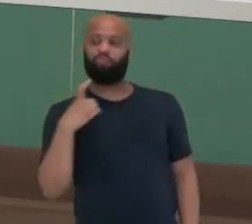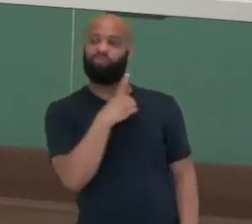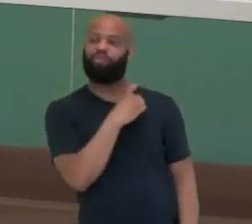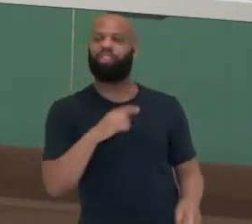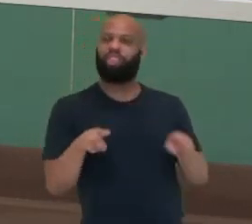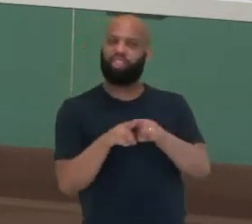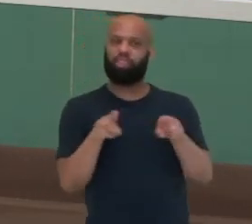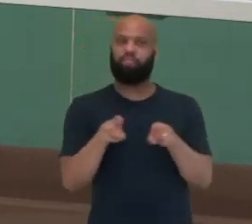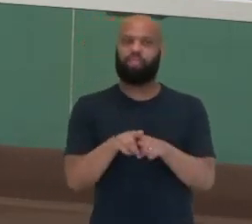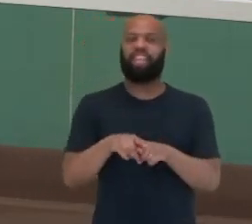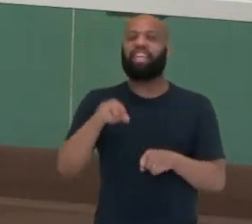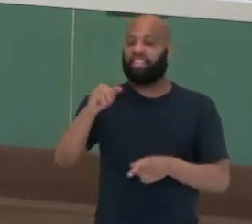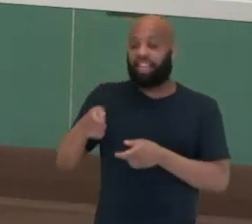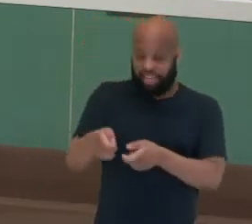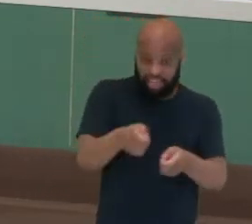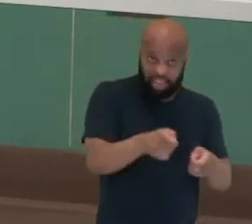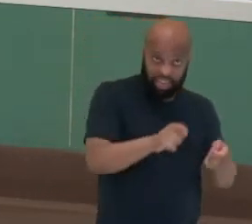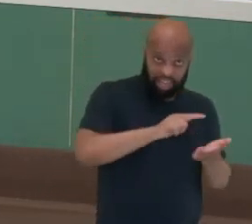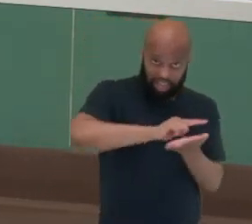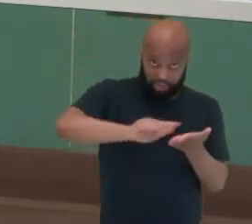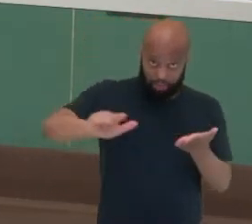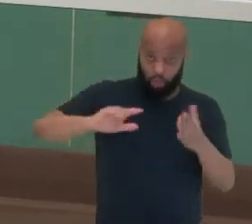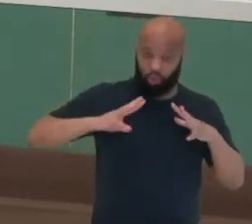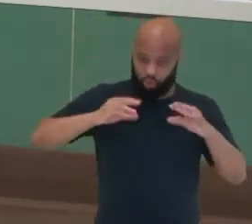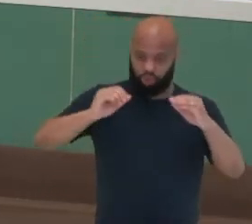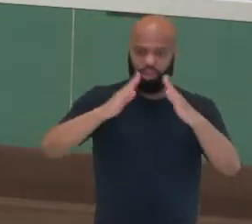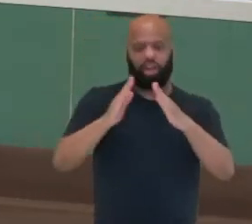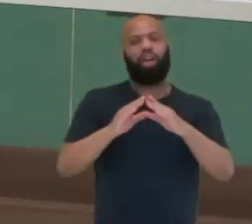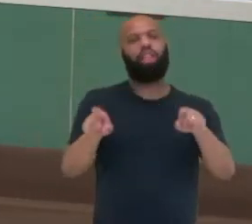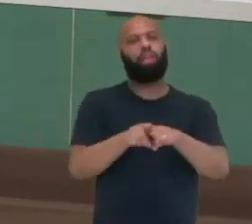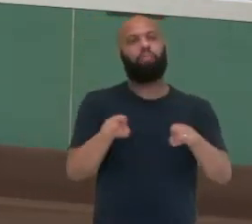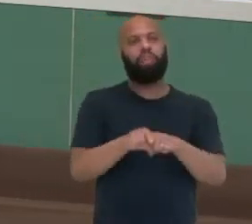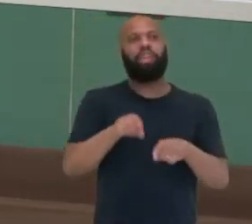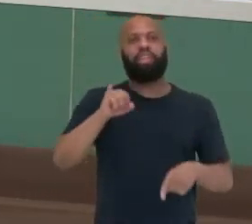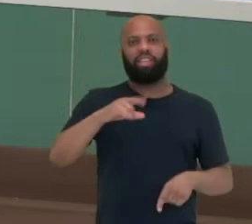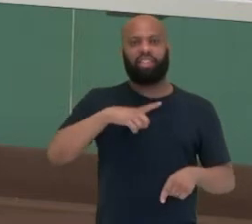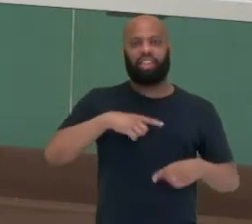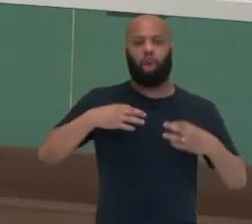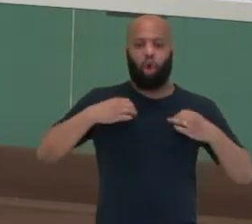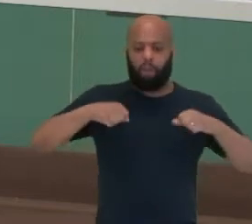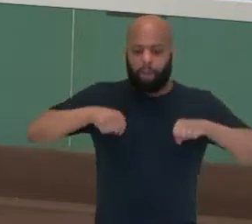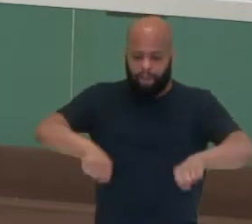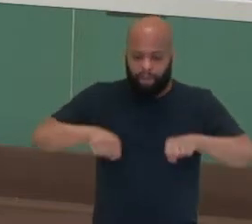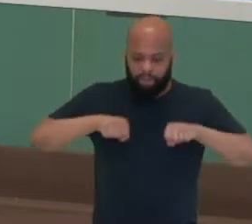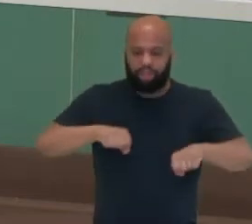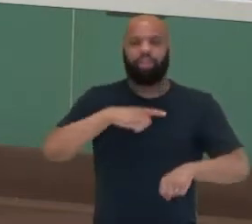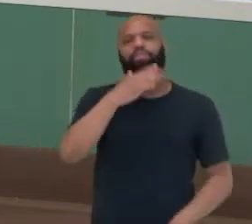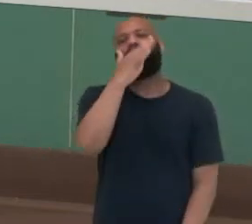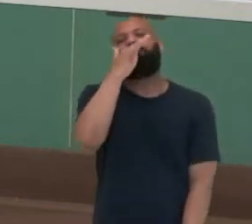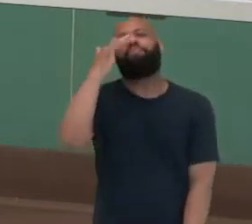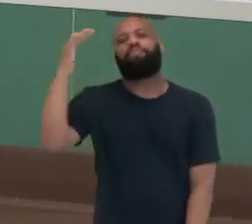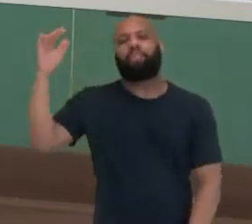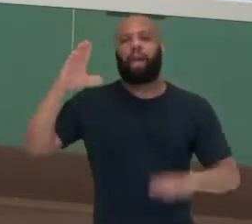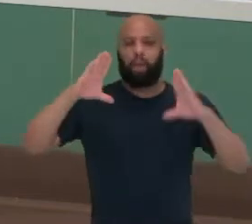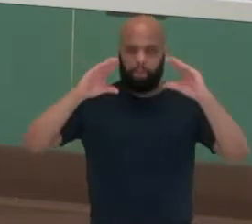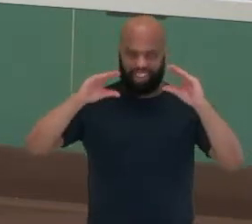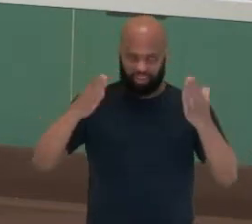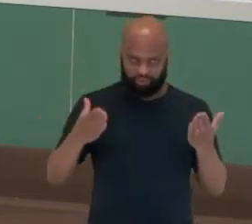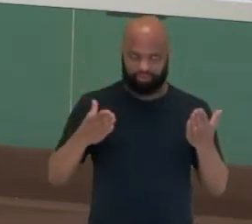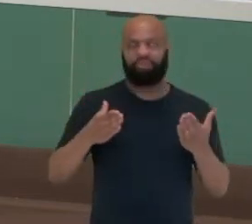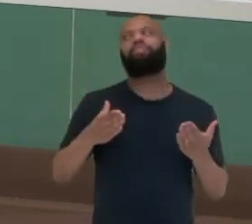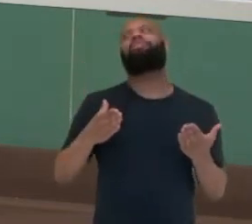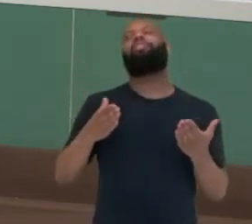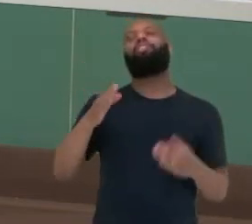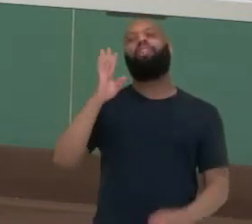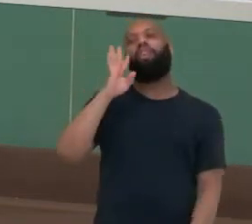casa limpinha, de uma roupa que foi recém-lavada e está com cheiro de amaciante. Ai, dá uma tranquilidade.